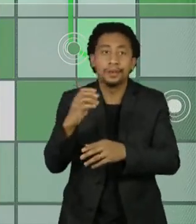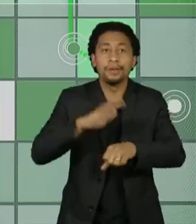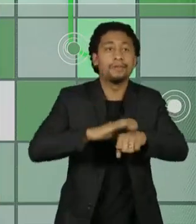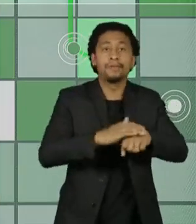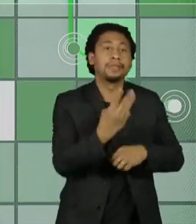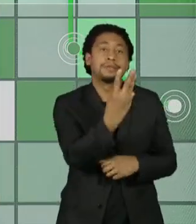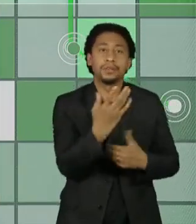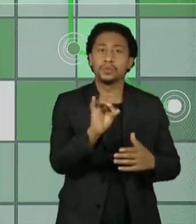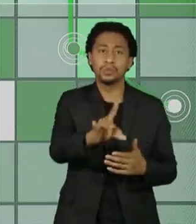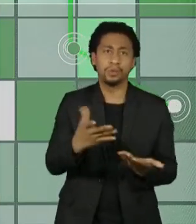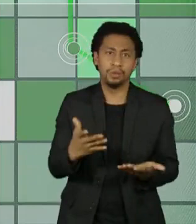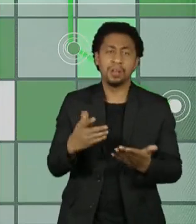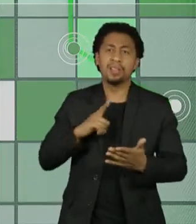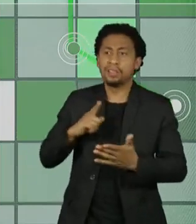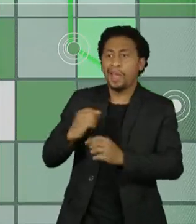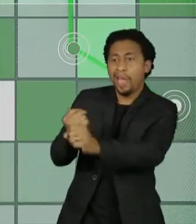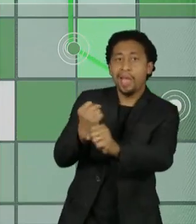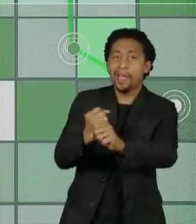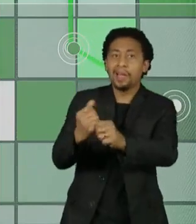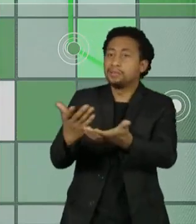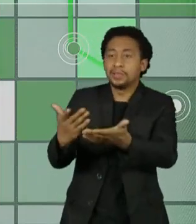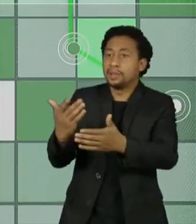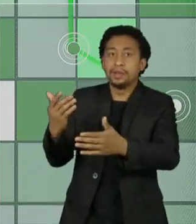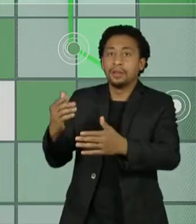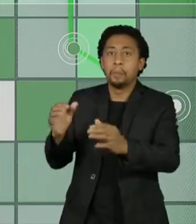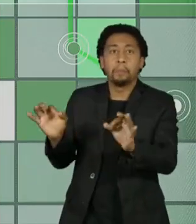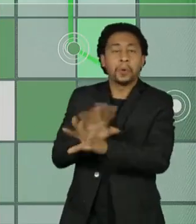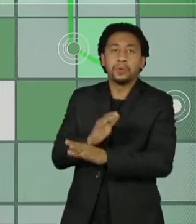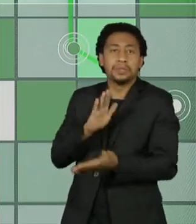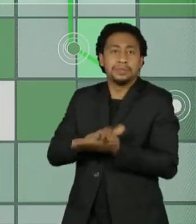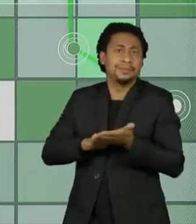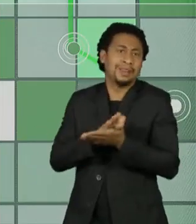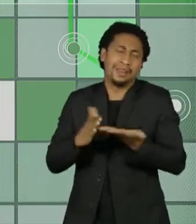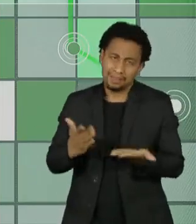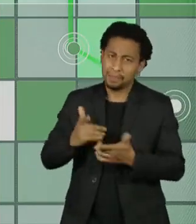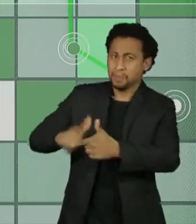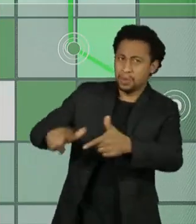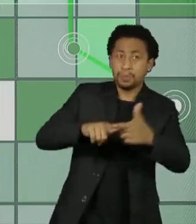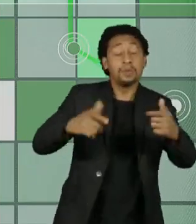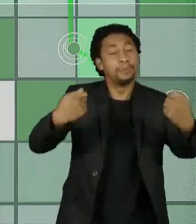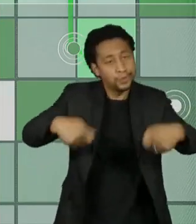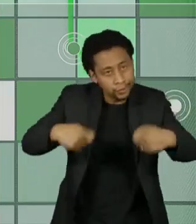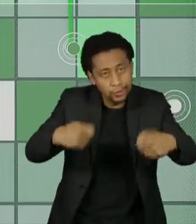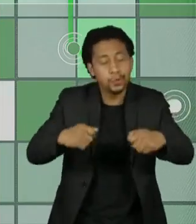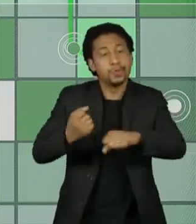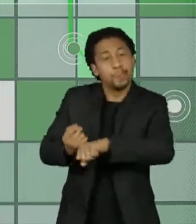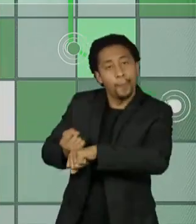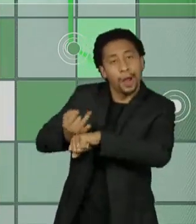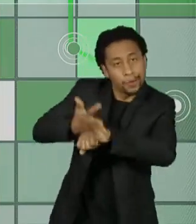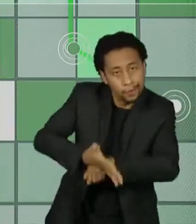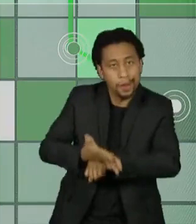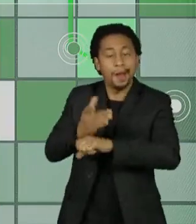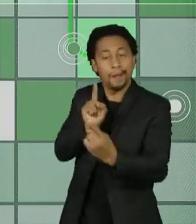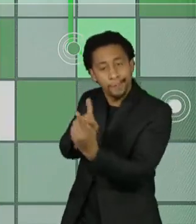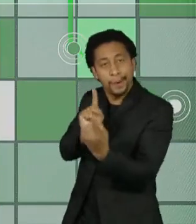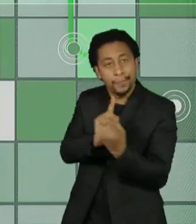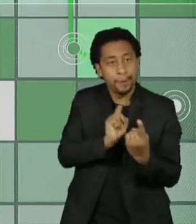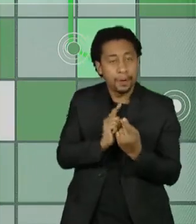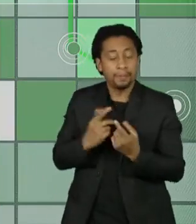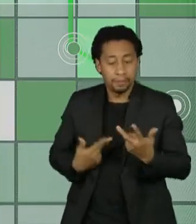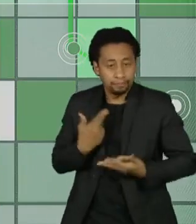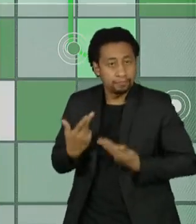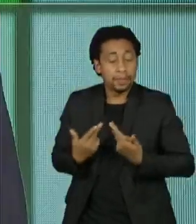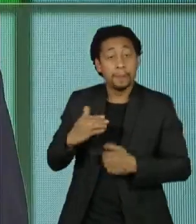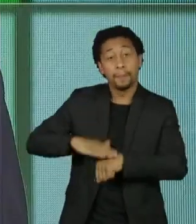entregando, deixou um esqueleto de obras na saúde e a maior fila da saúde aí sim de São Paulo. Tiveram até que fazer o corujão da saúde para fazer exame em mais de 700 mil